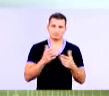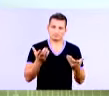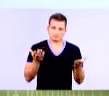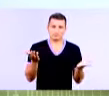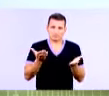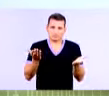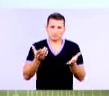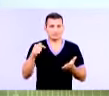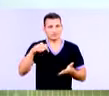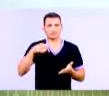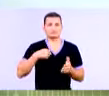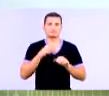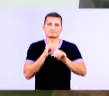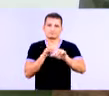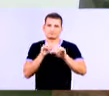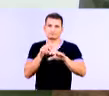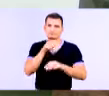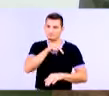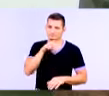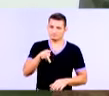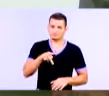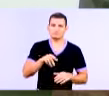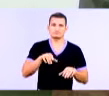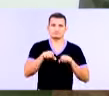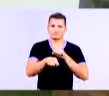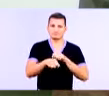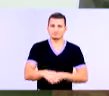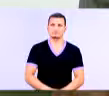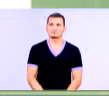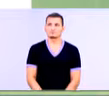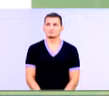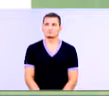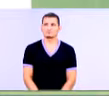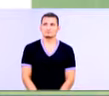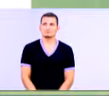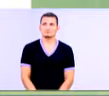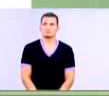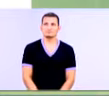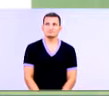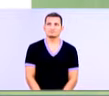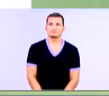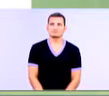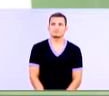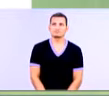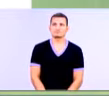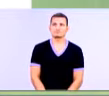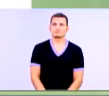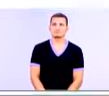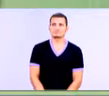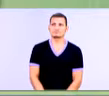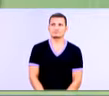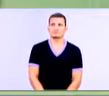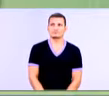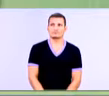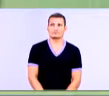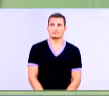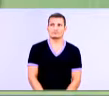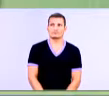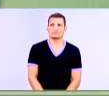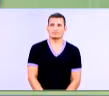né? Dando aula, né? Mas vamos lá. Outro exemplo que eu coloquei, tá, gente?